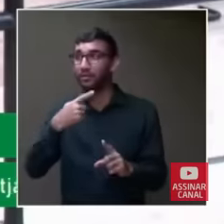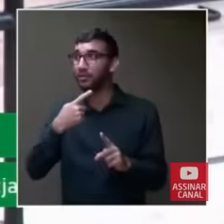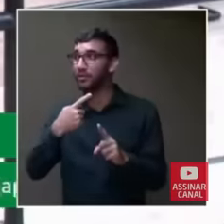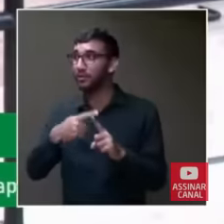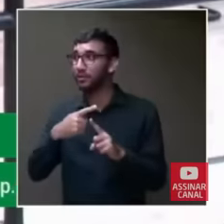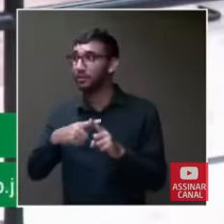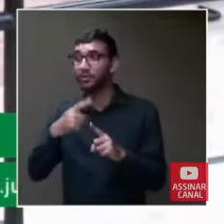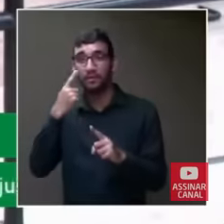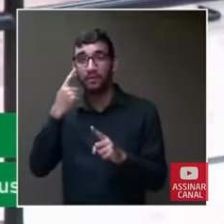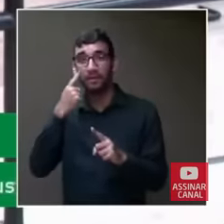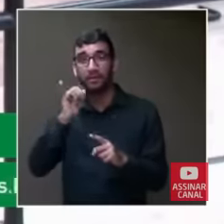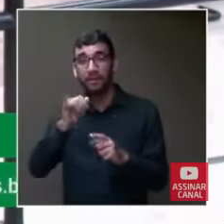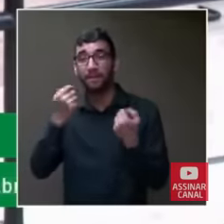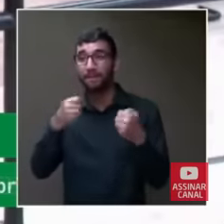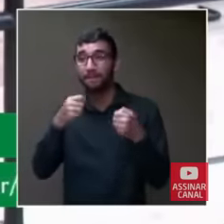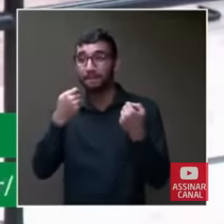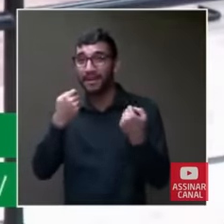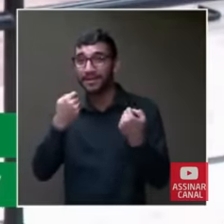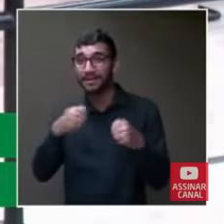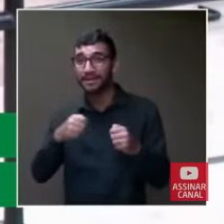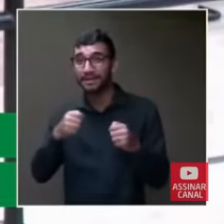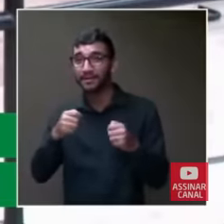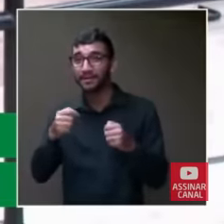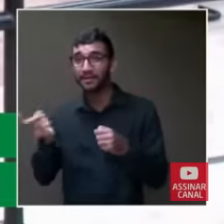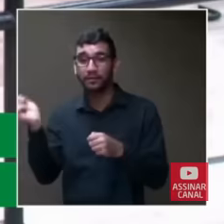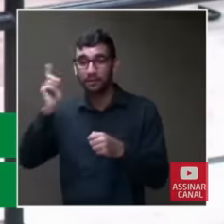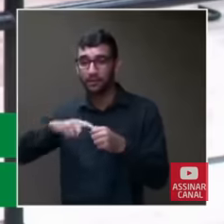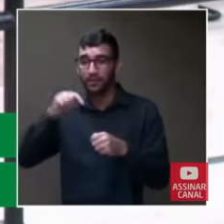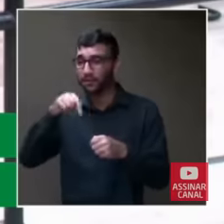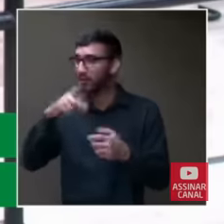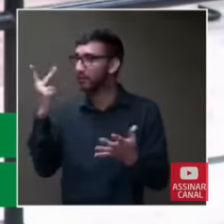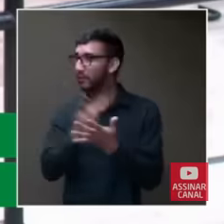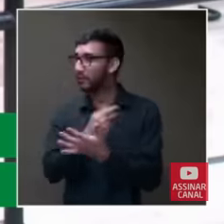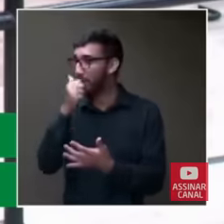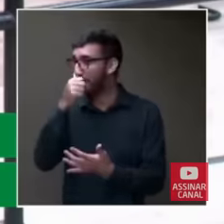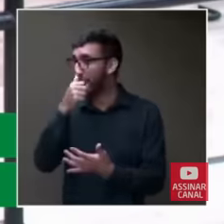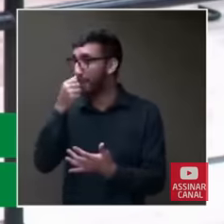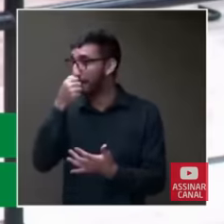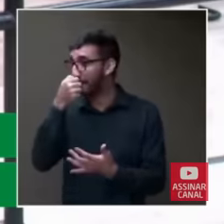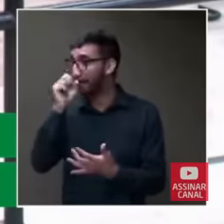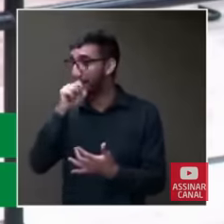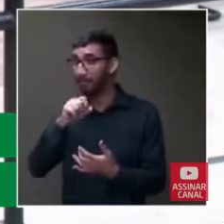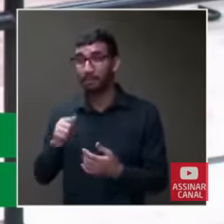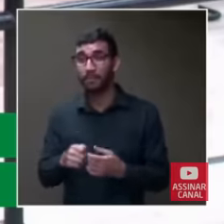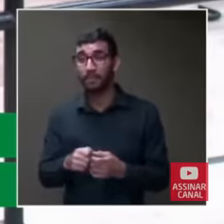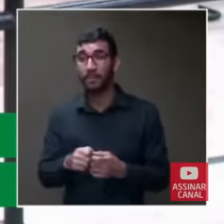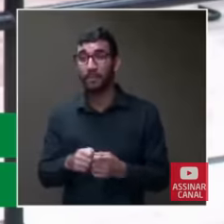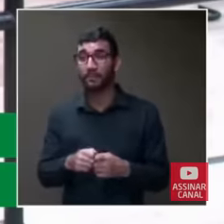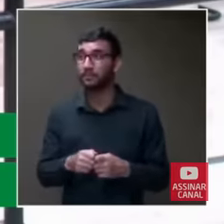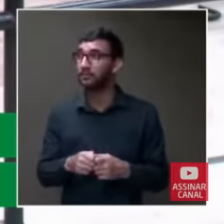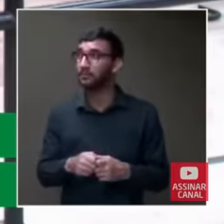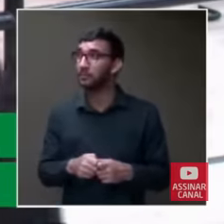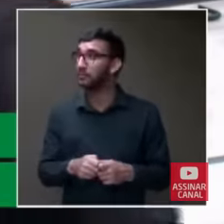exatamente para verificar a necessidade de contraditar, que se for o caso. Não, doutor, o senhor está usando a expressão errada.